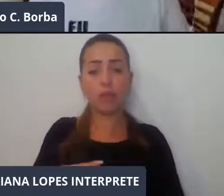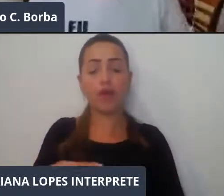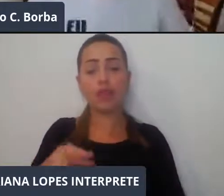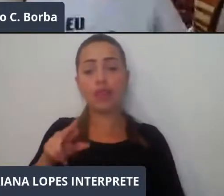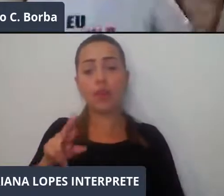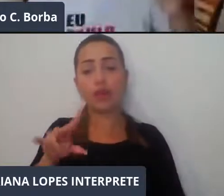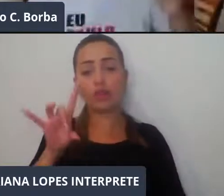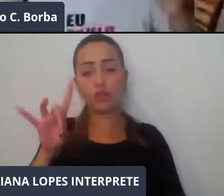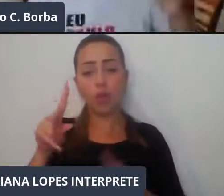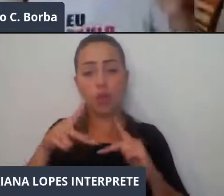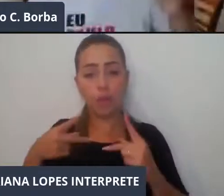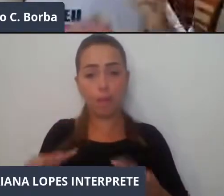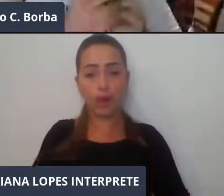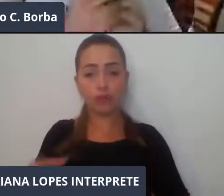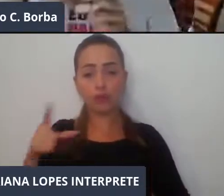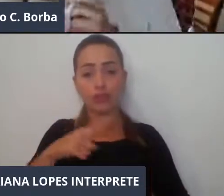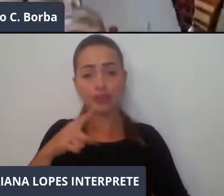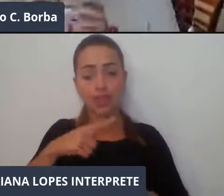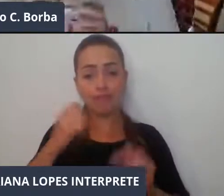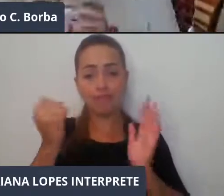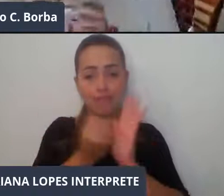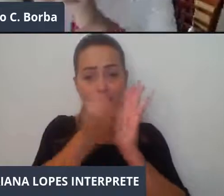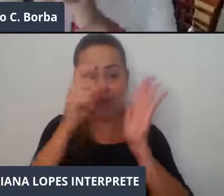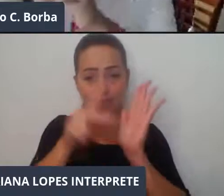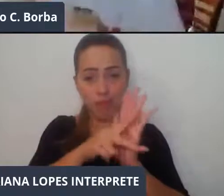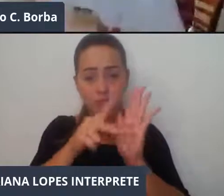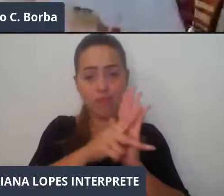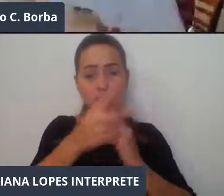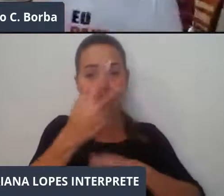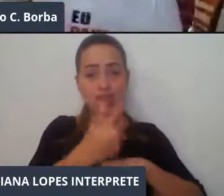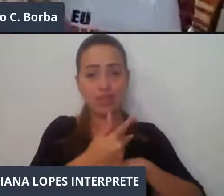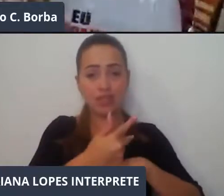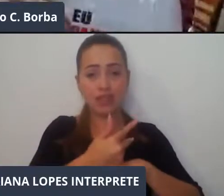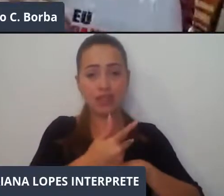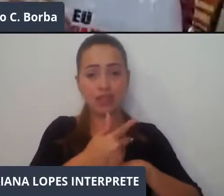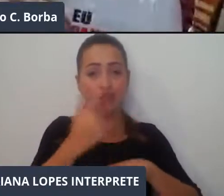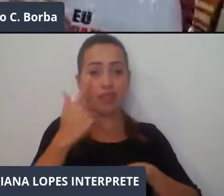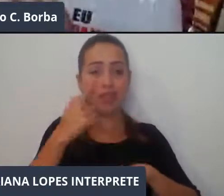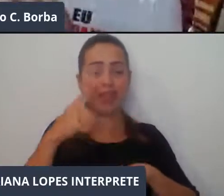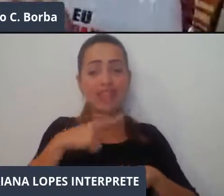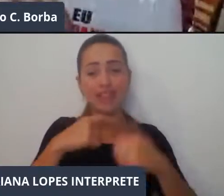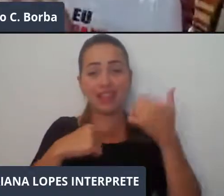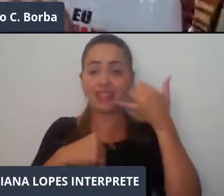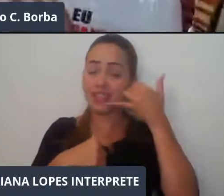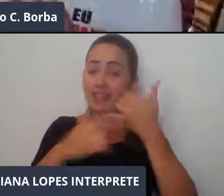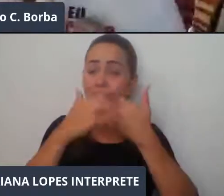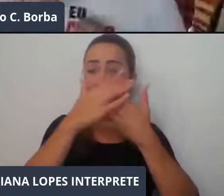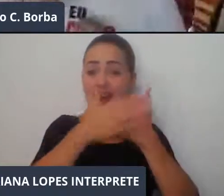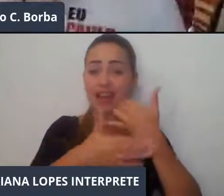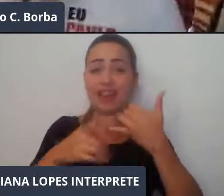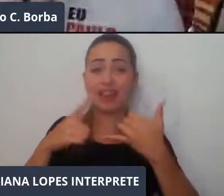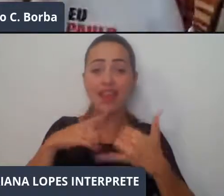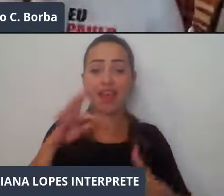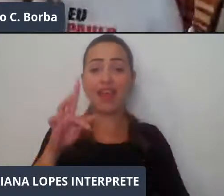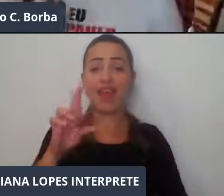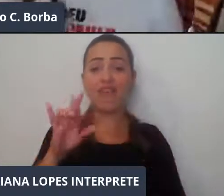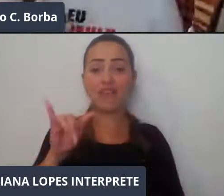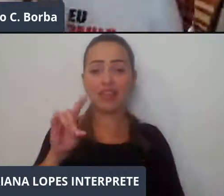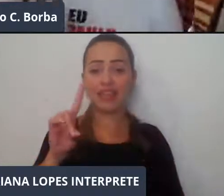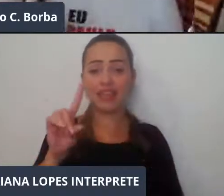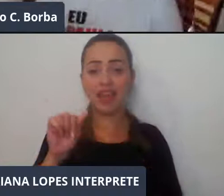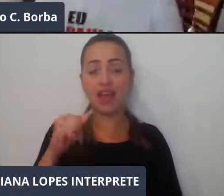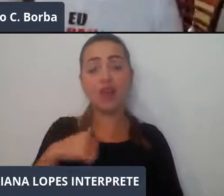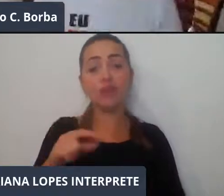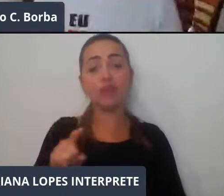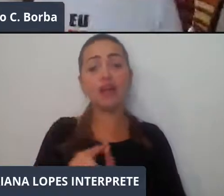estão marcados por mídias, como as mídias estão, olha a Frida aqui na capa do celular, de todo jeito, como também eu tenho o